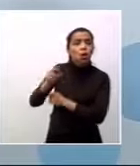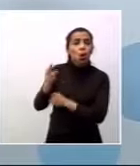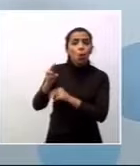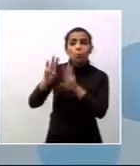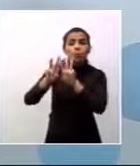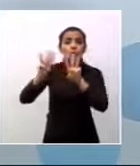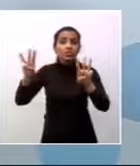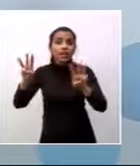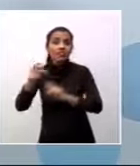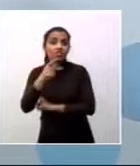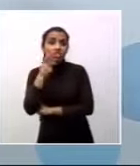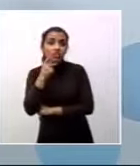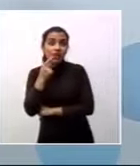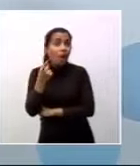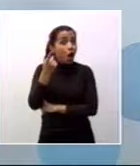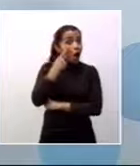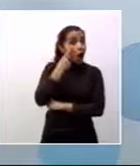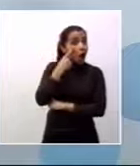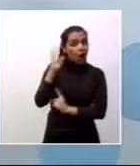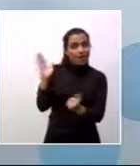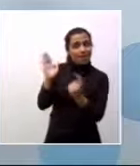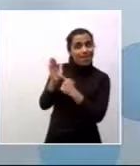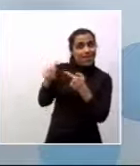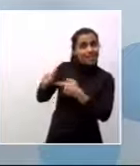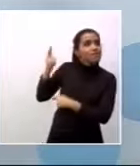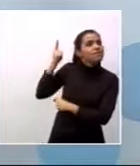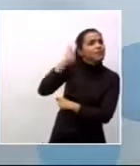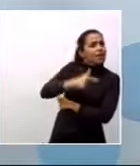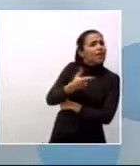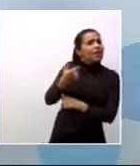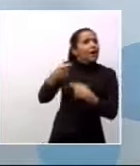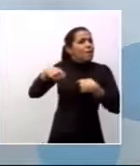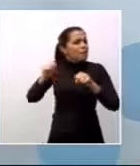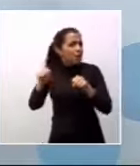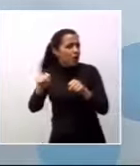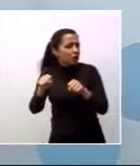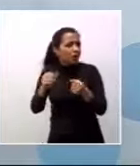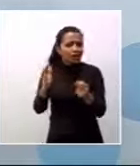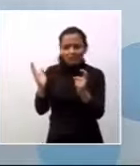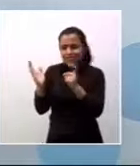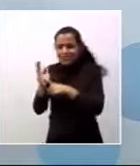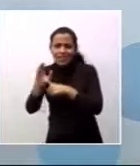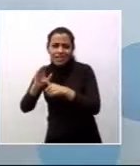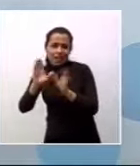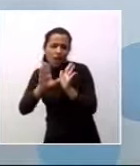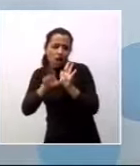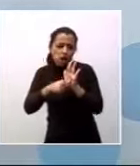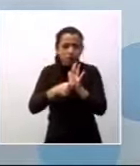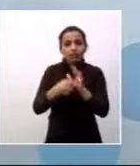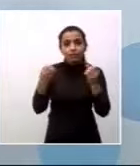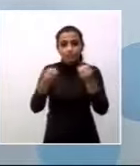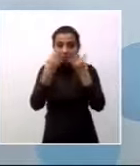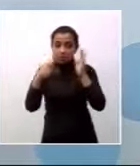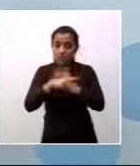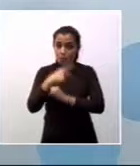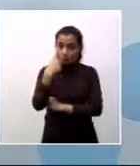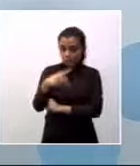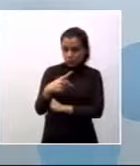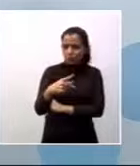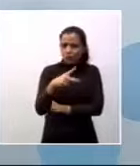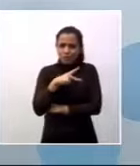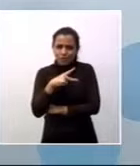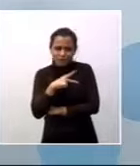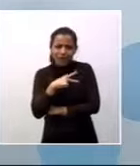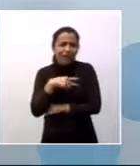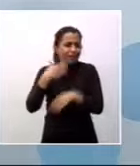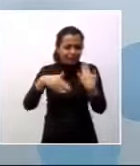ganha uma moto se você clicar aqui e aí quando você aqui está você não ganha mal e na verdade hoje roubaram seus dados ou tem uma burocracia e